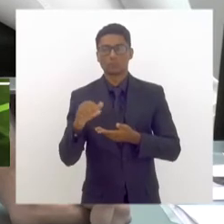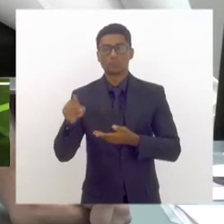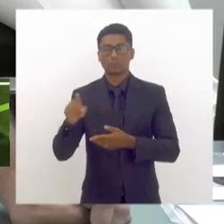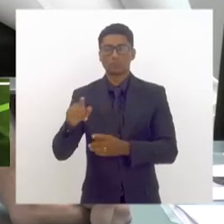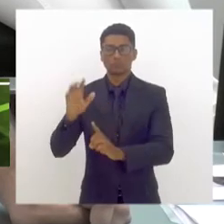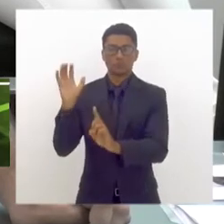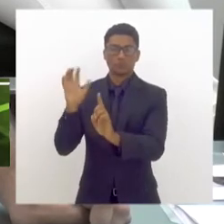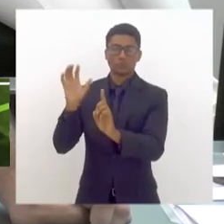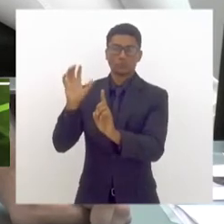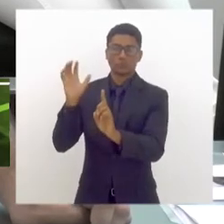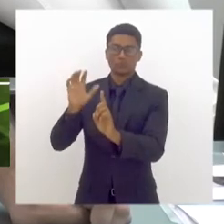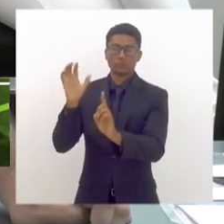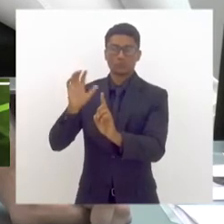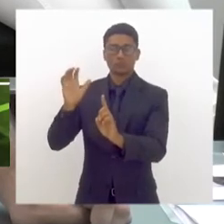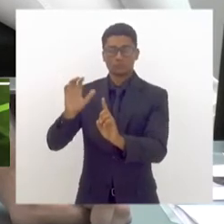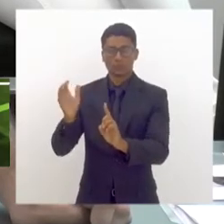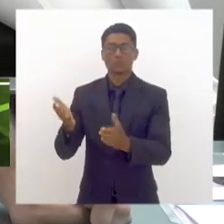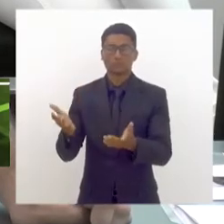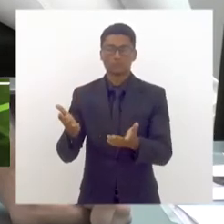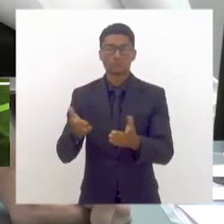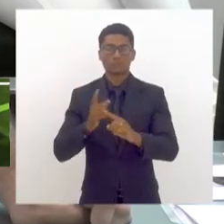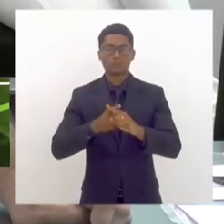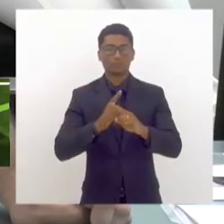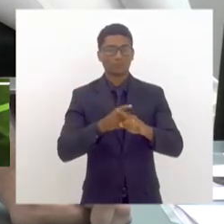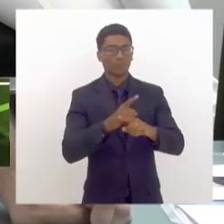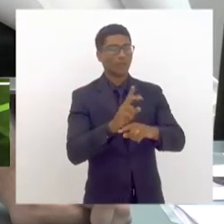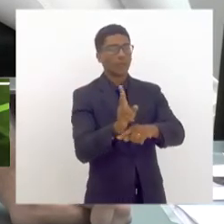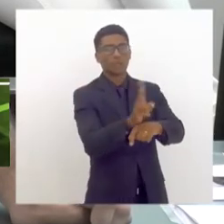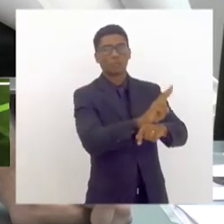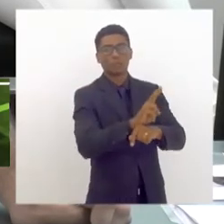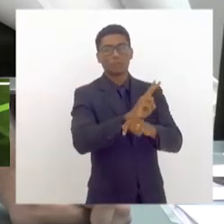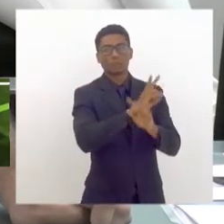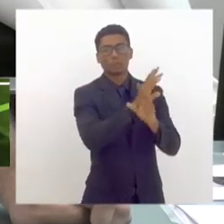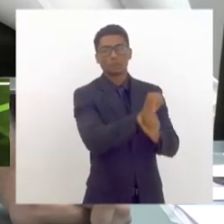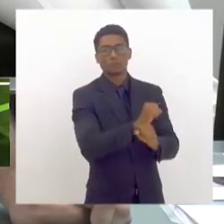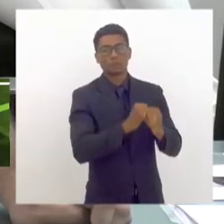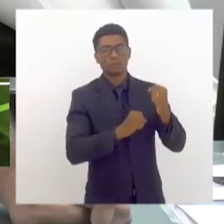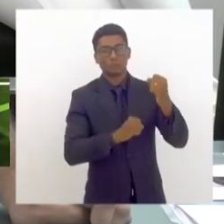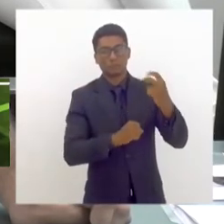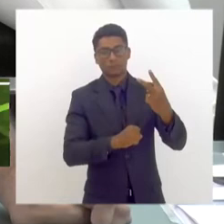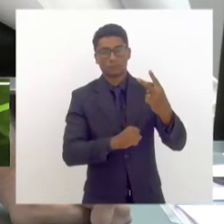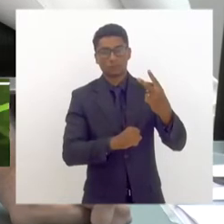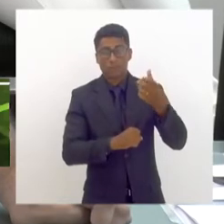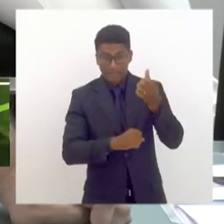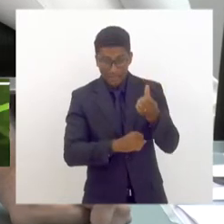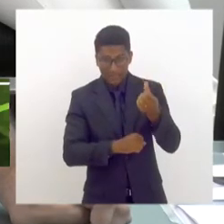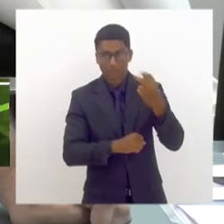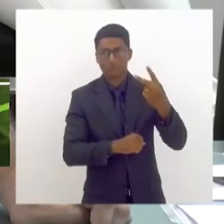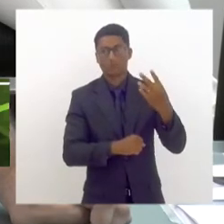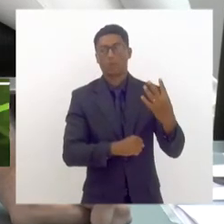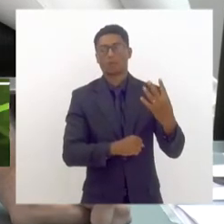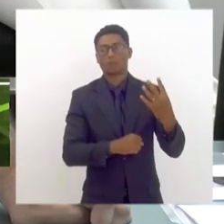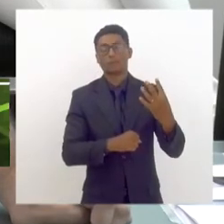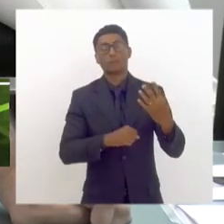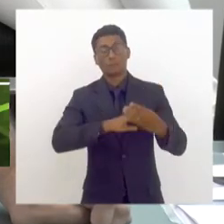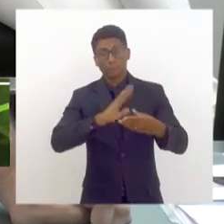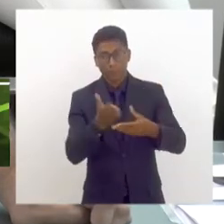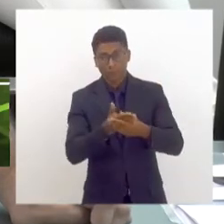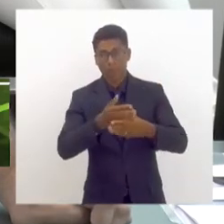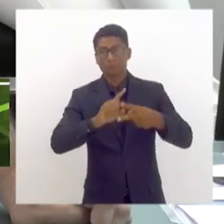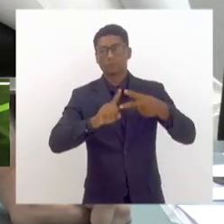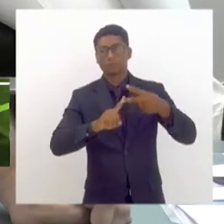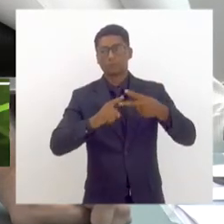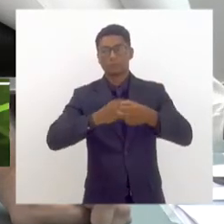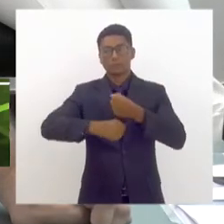só 624 cargos. Então, existem esses dois processos em tramitação desde 2017. Né?